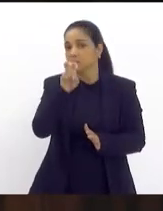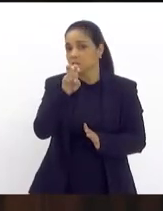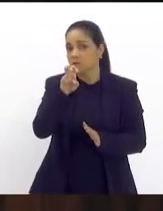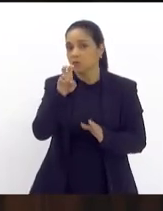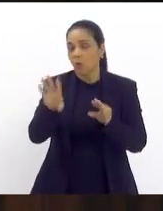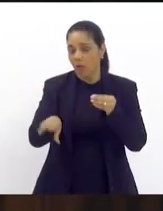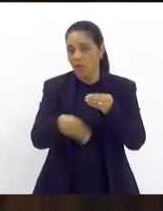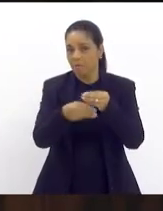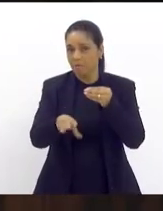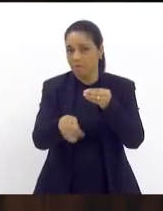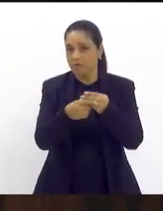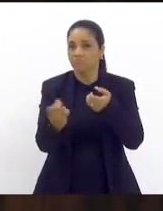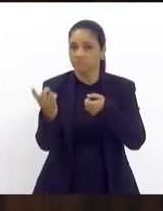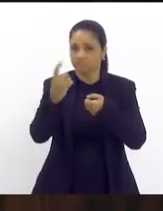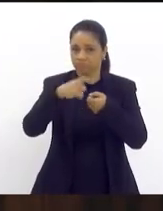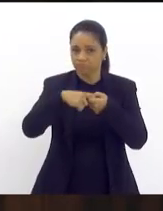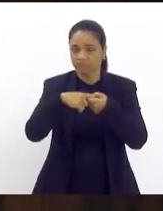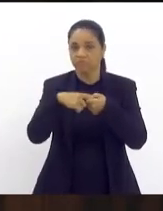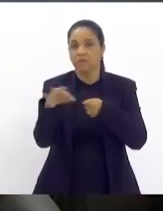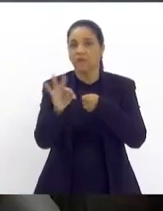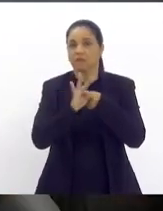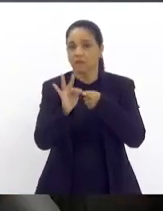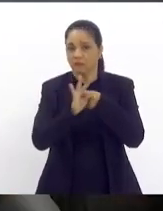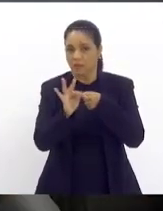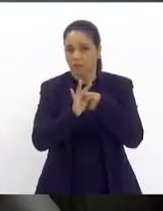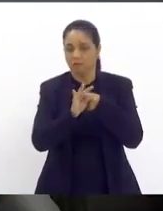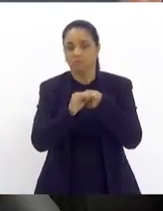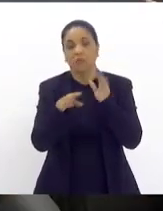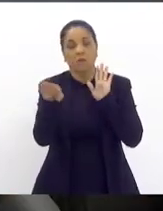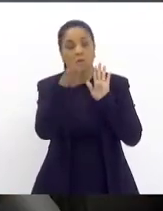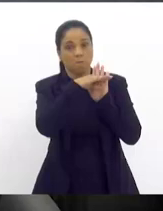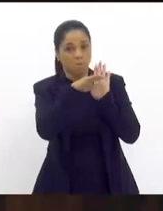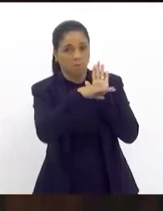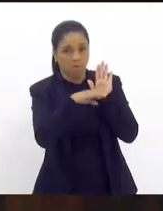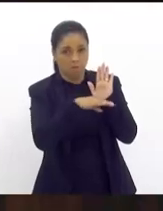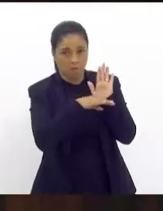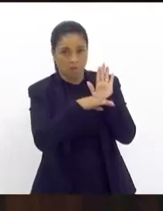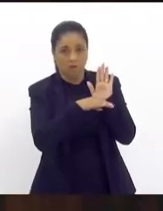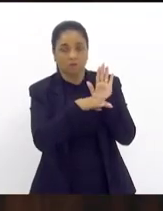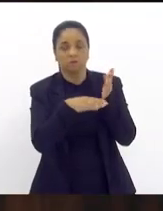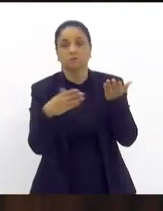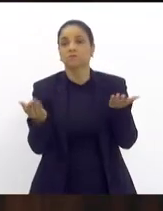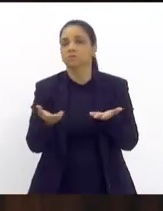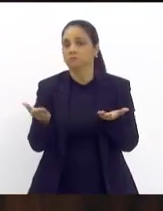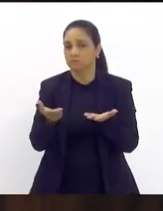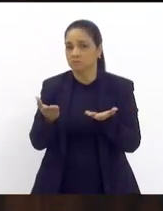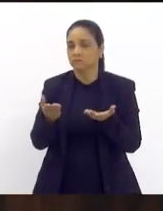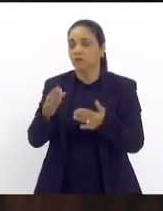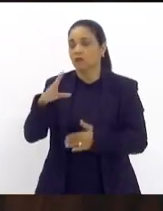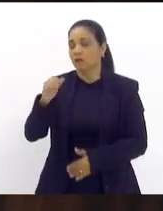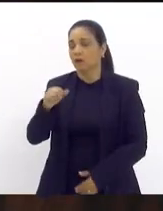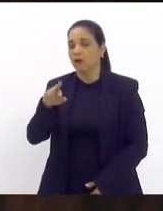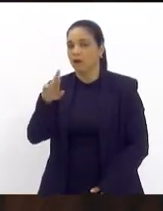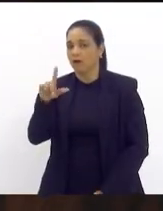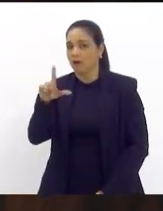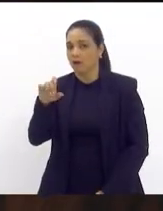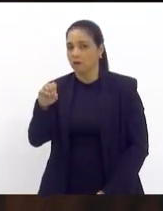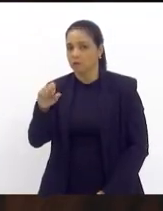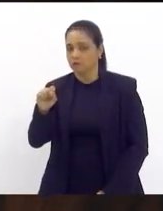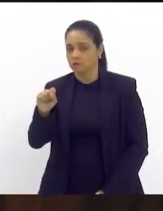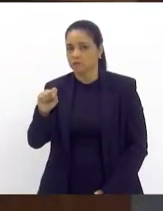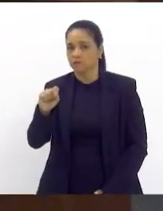retornas comissões técnicas é pela ordem a senhora Presidente pela ordem concedida ao nosso excelentíssimo Carlos Mickey